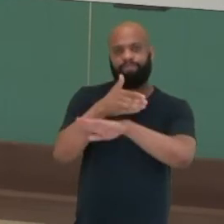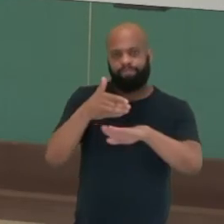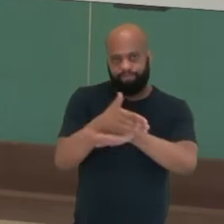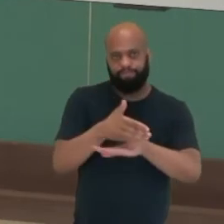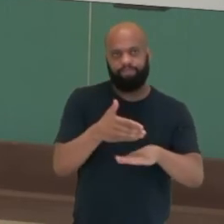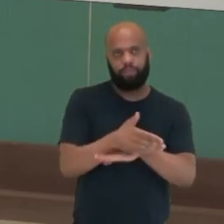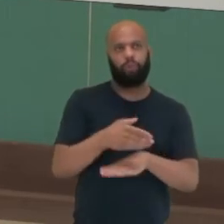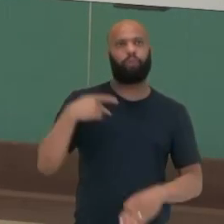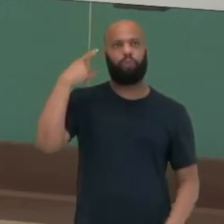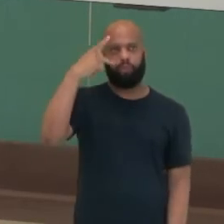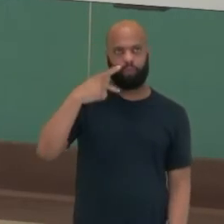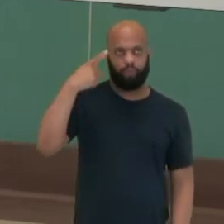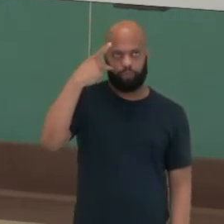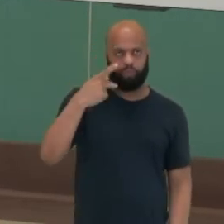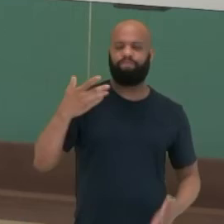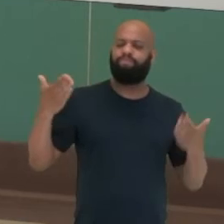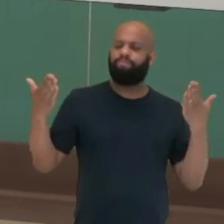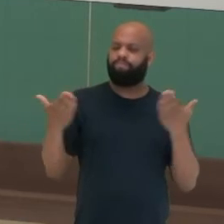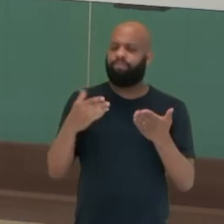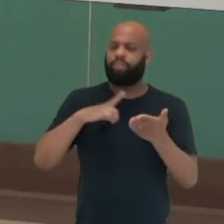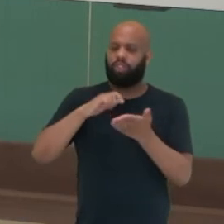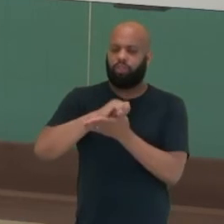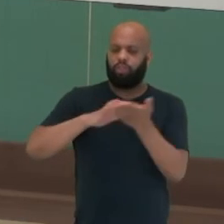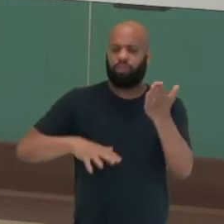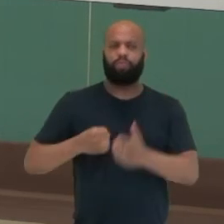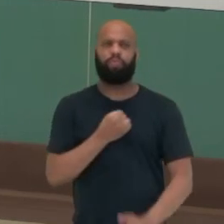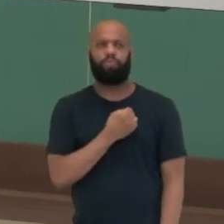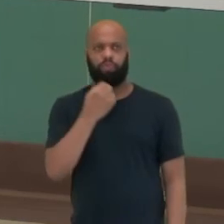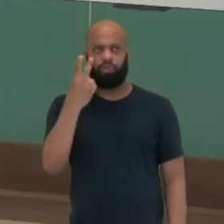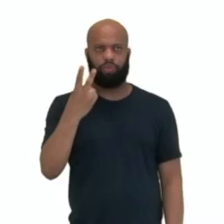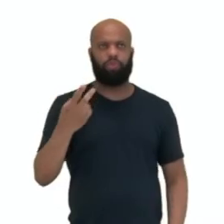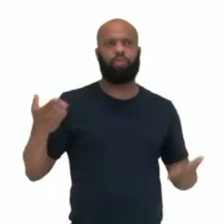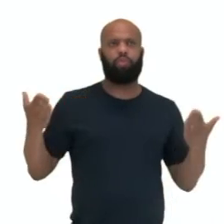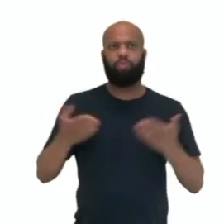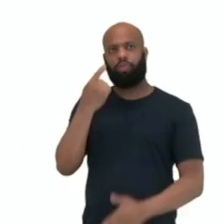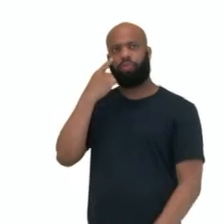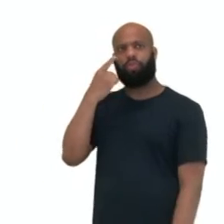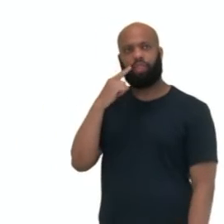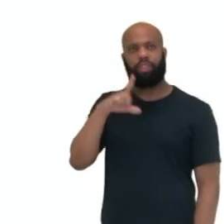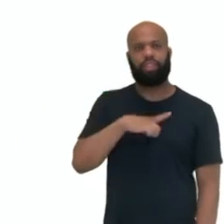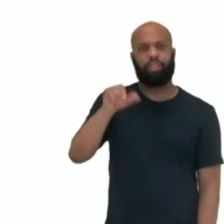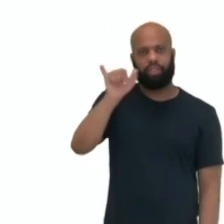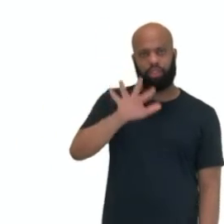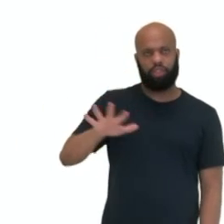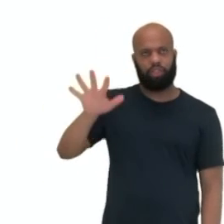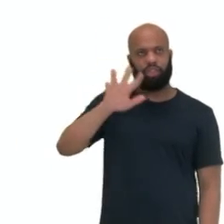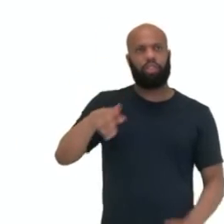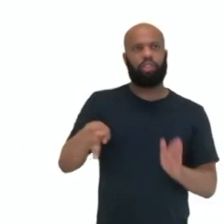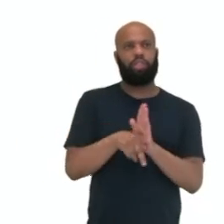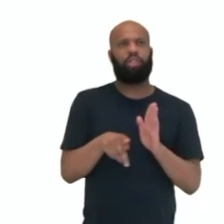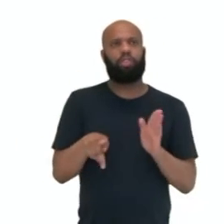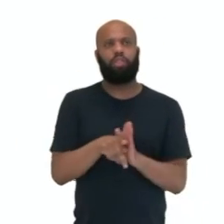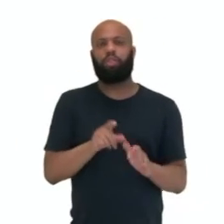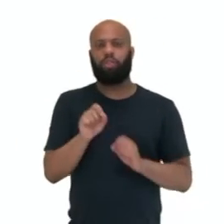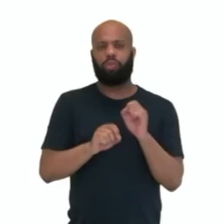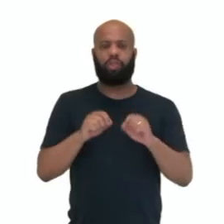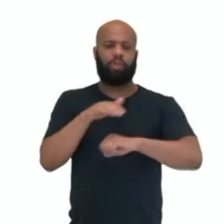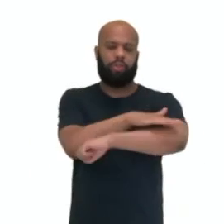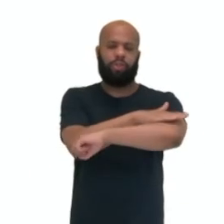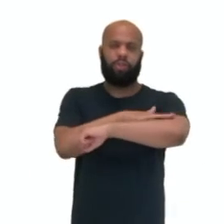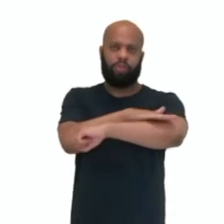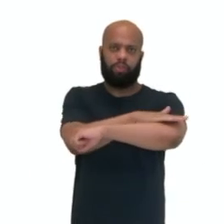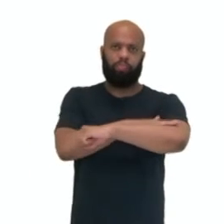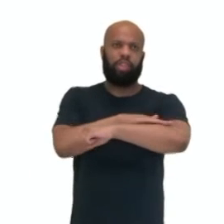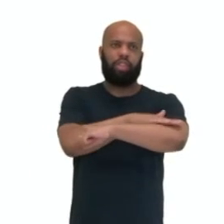participação política. Vamos para a nossa segunda atividade? Então aqui a gente tem a imagem da Praça dos Três Poderes de Brasília.